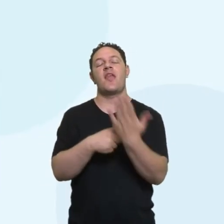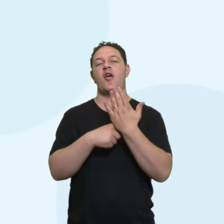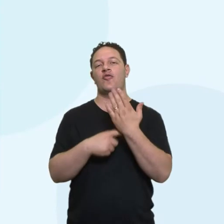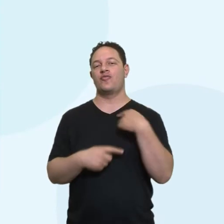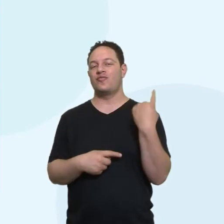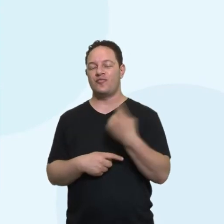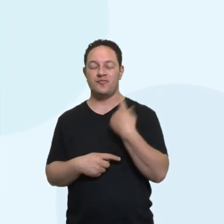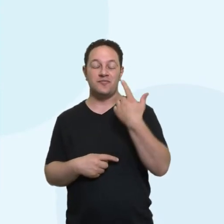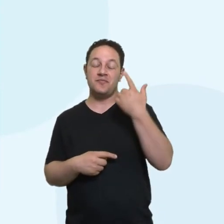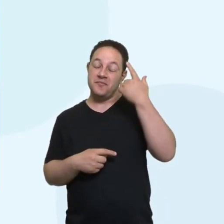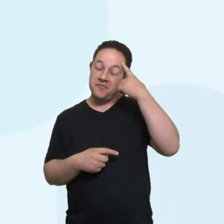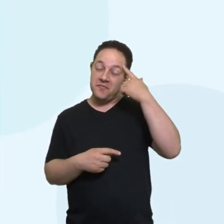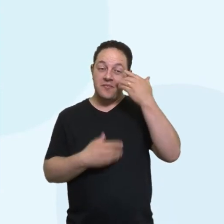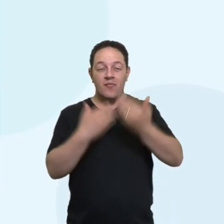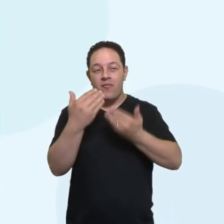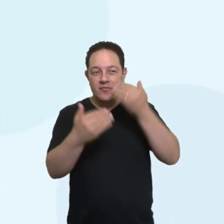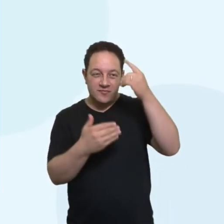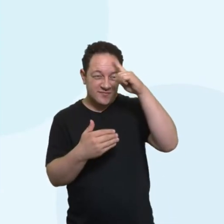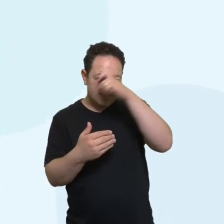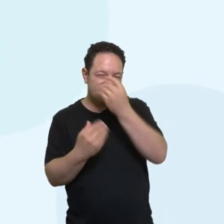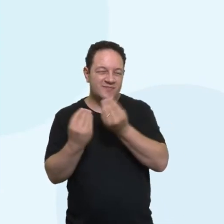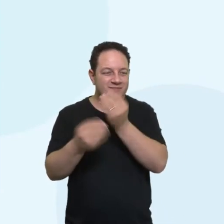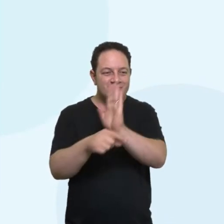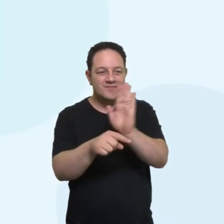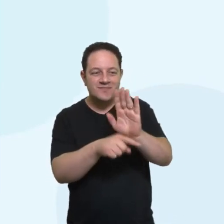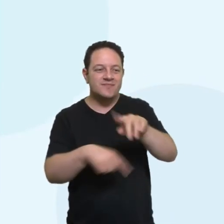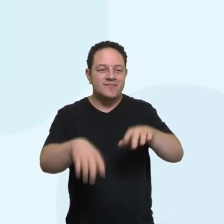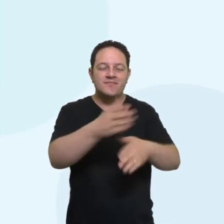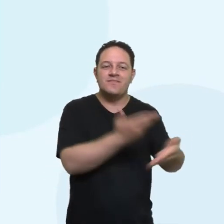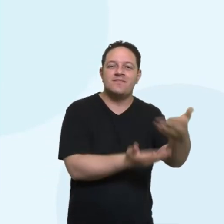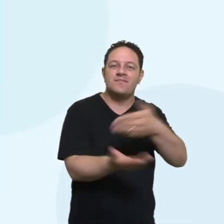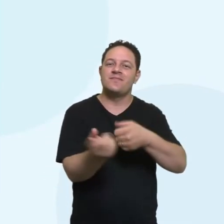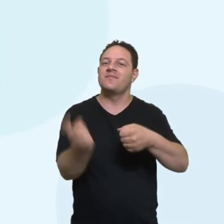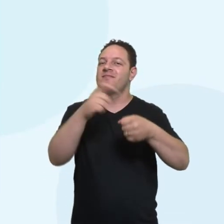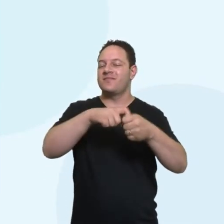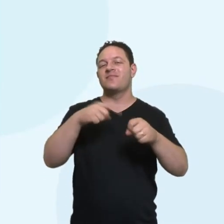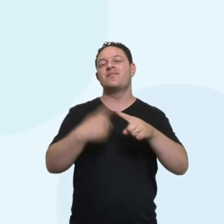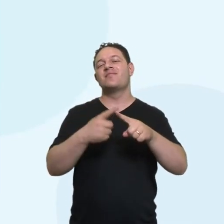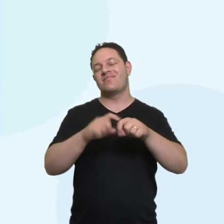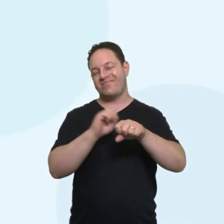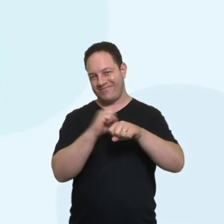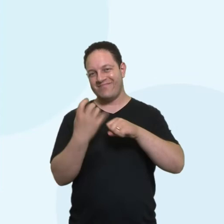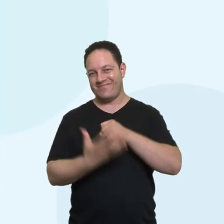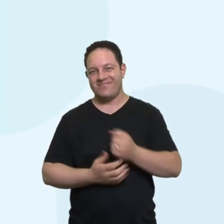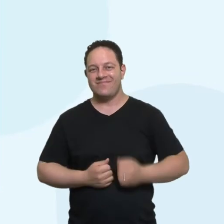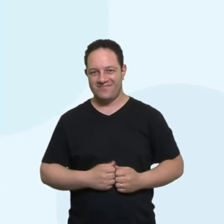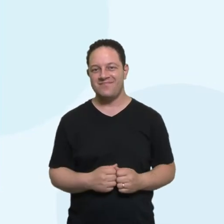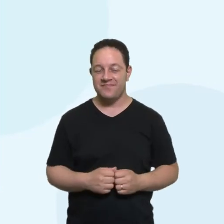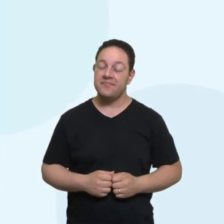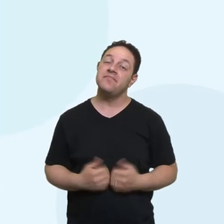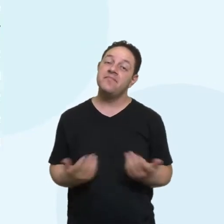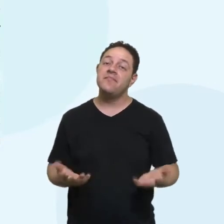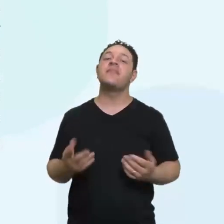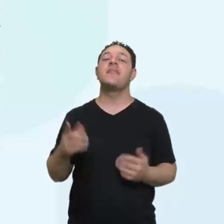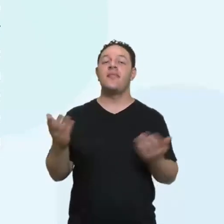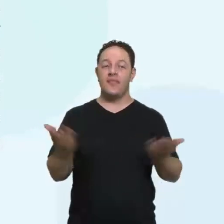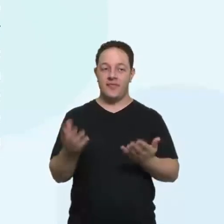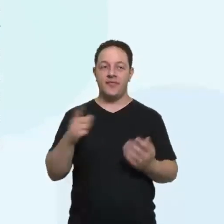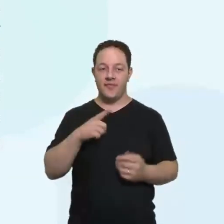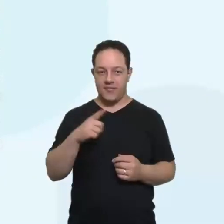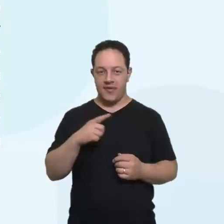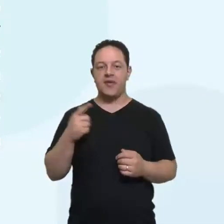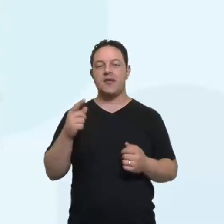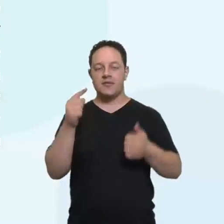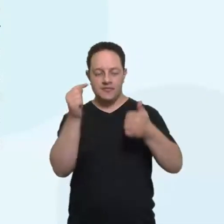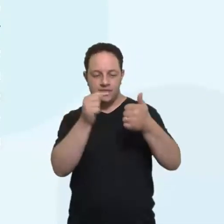aí nesse momento tão complicado aí que é E aí de pandemia certo a gente tem aqui alguns